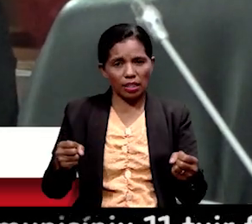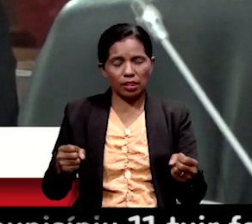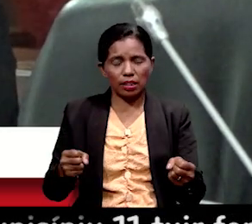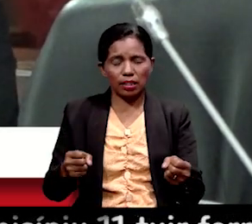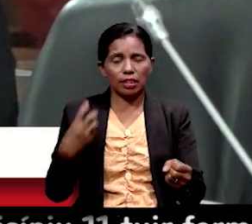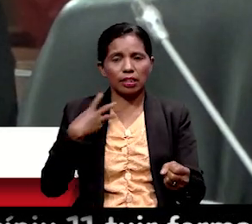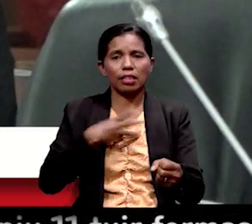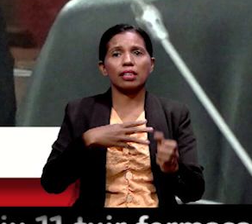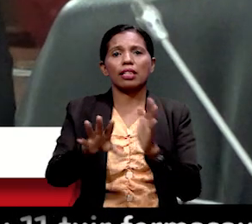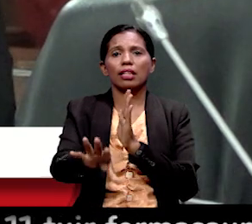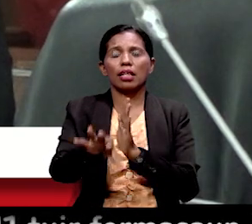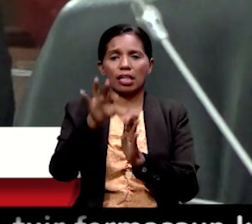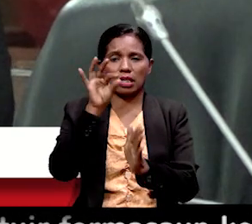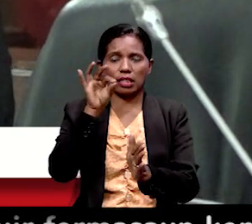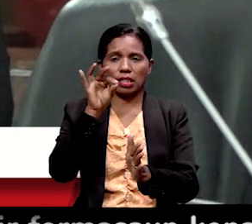e terretan